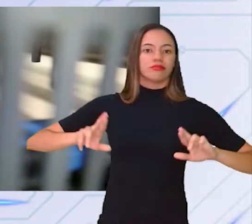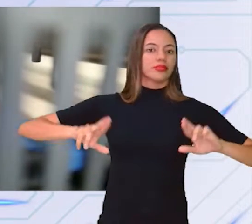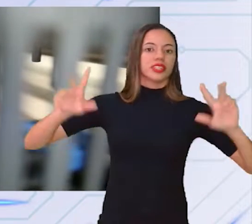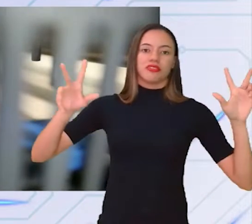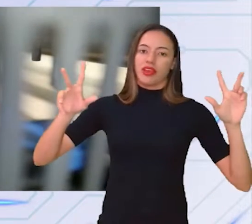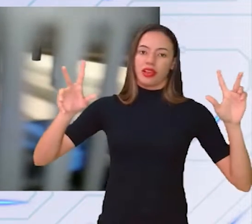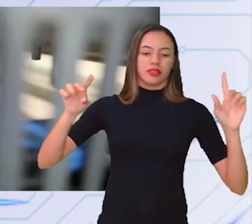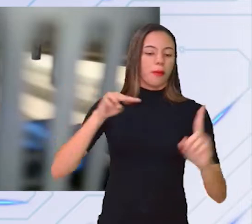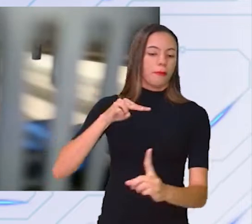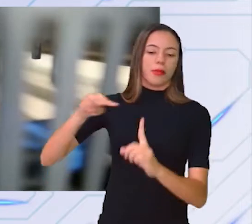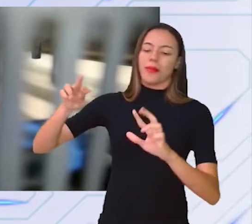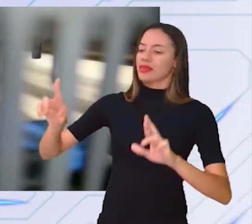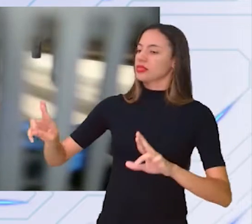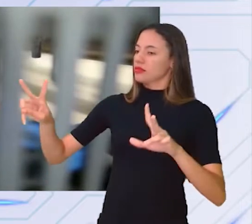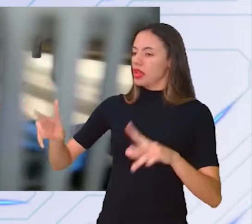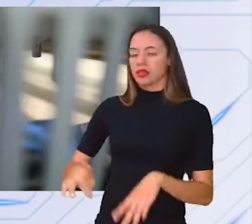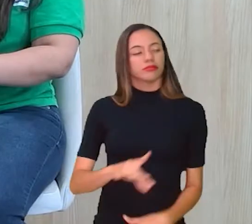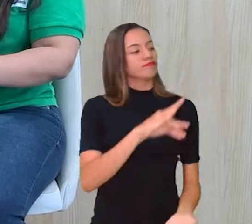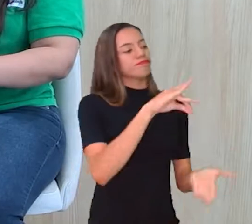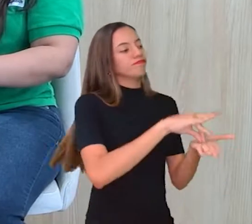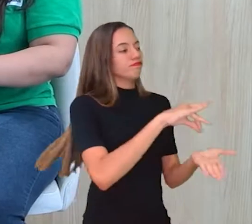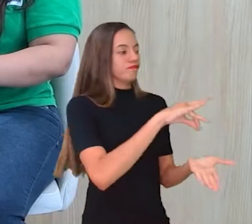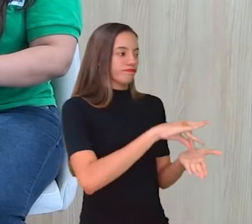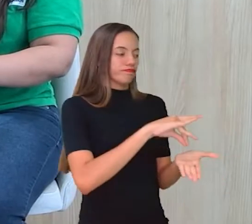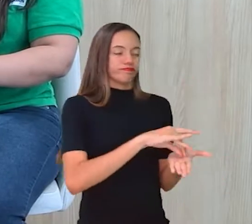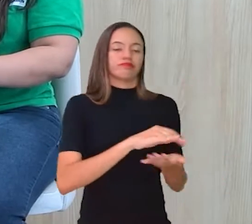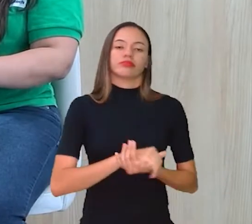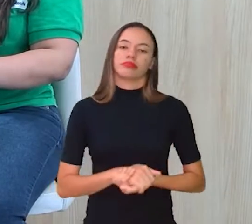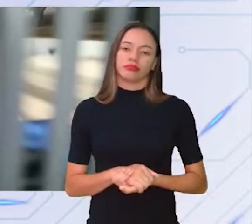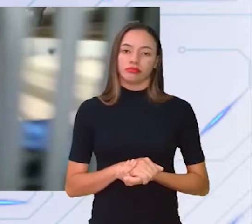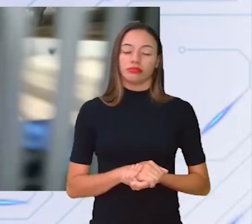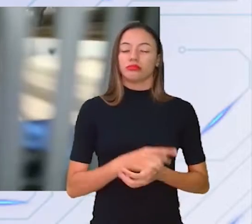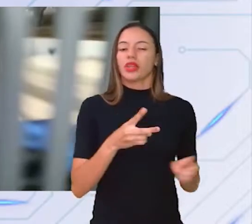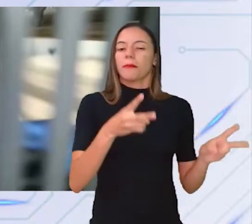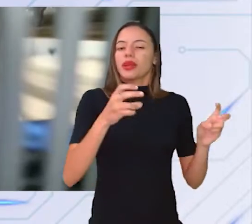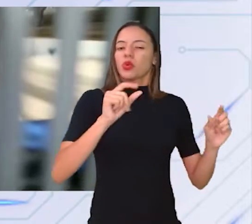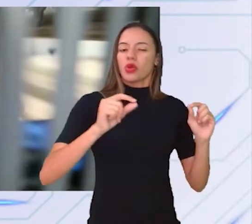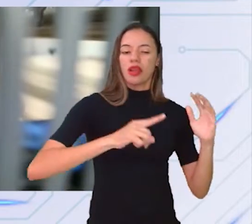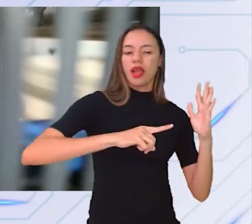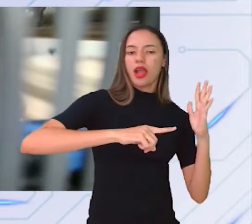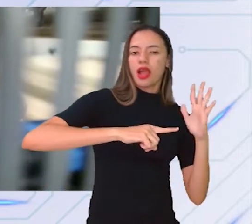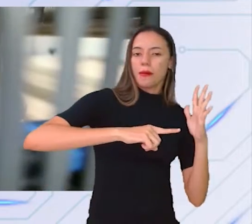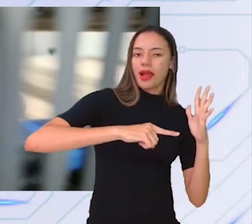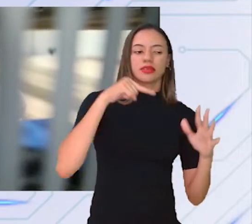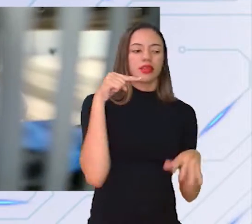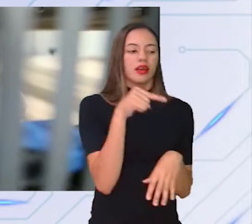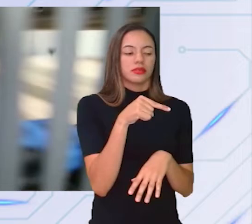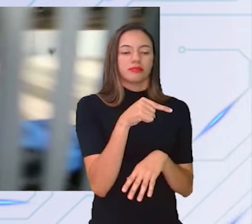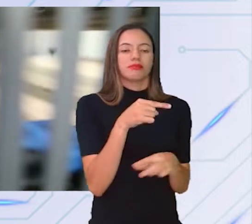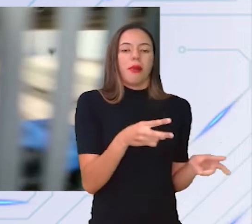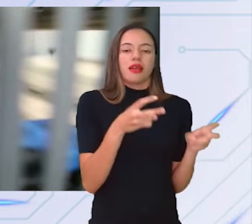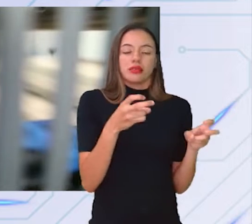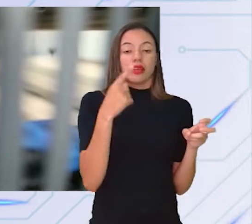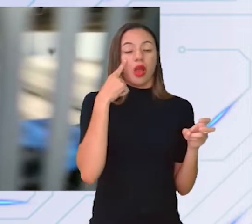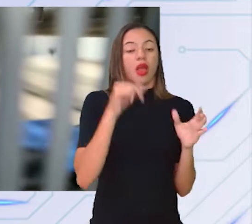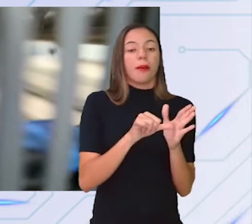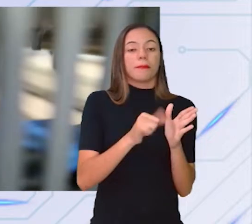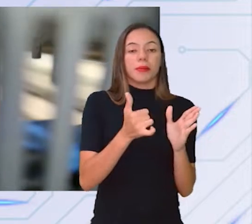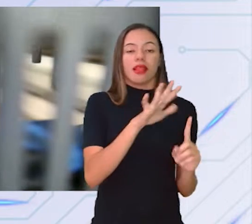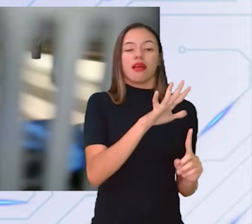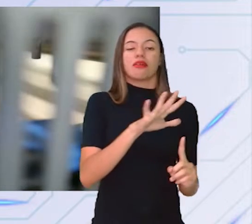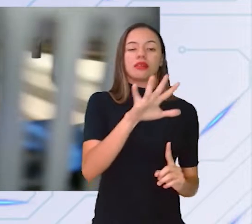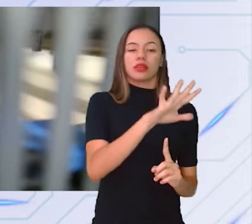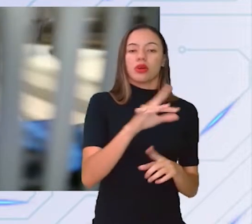outras circunstâncias. Exatamente. Né? A gente percebe aí as máquinas, né, presente aí. Nessa primeira